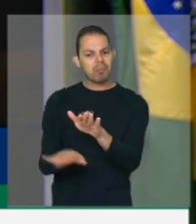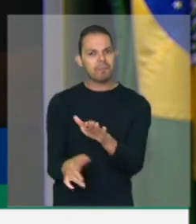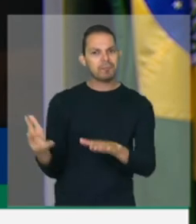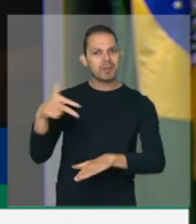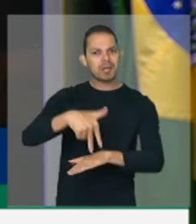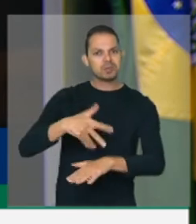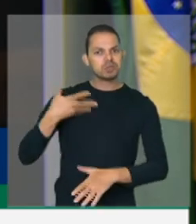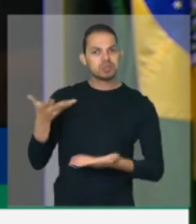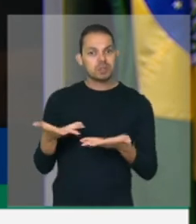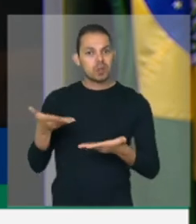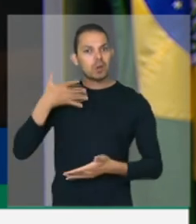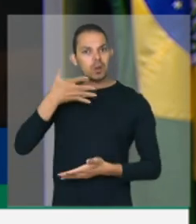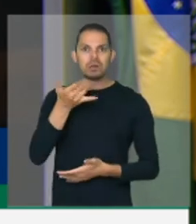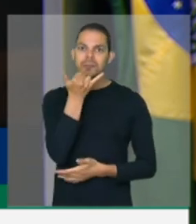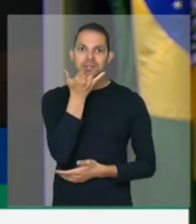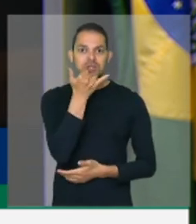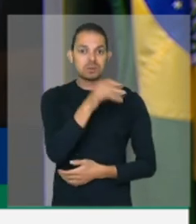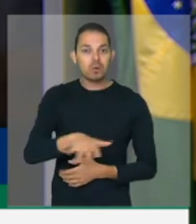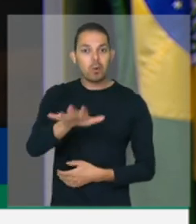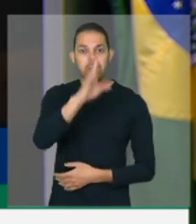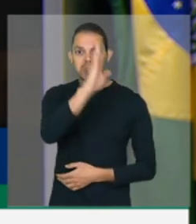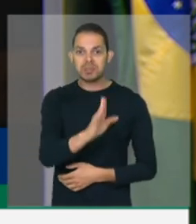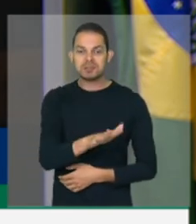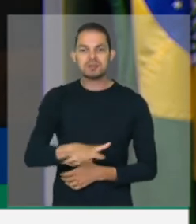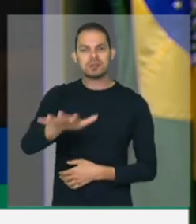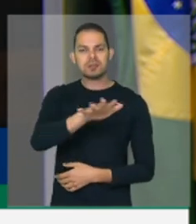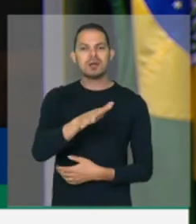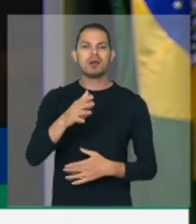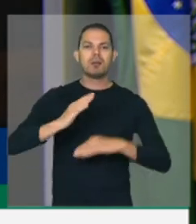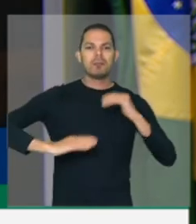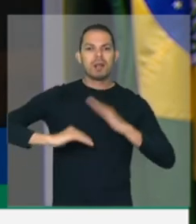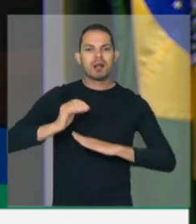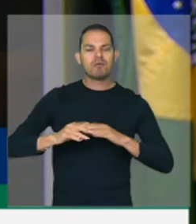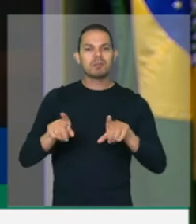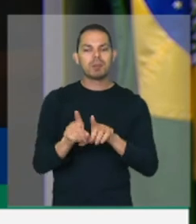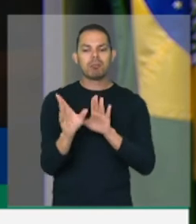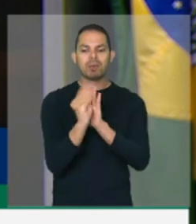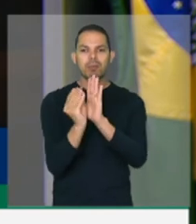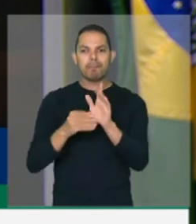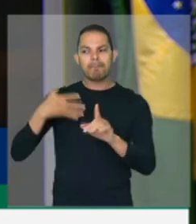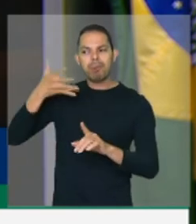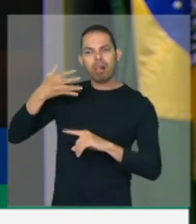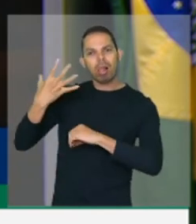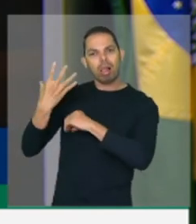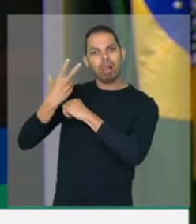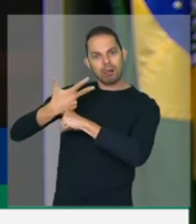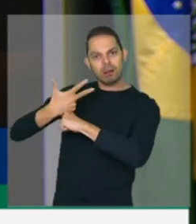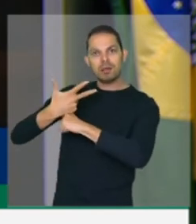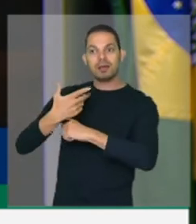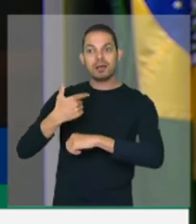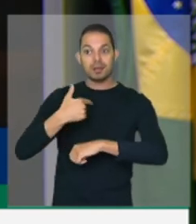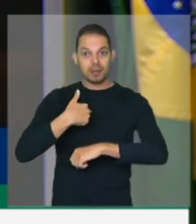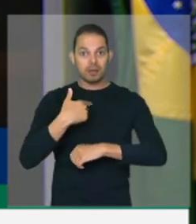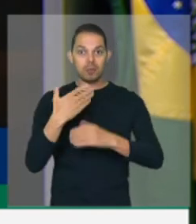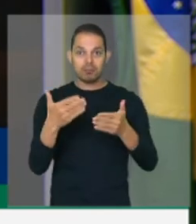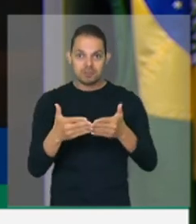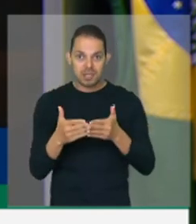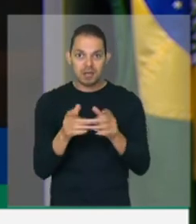hoje e se retratar perante o Brasil pela forma e pelo conteúdo do que foi dito, eu faço um apelo para que